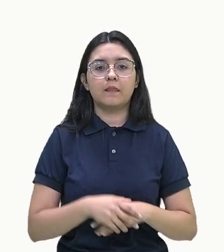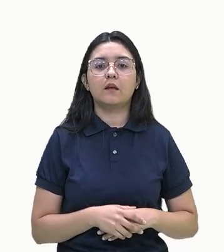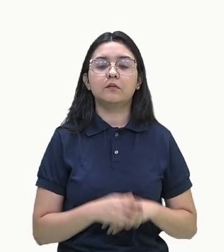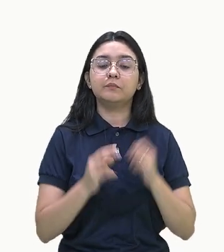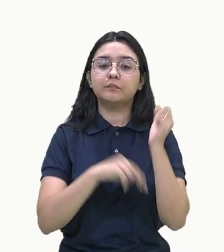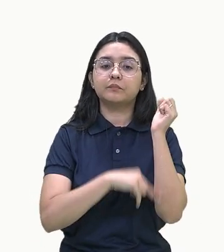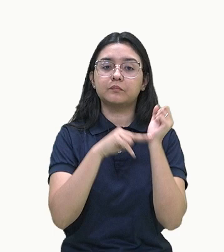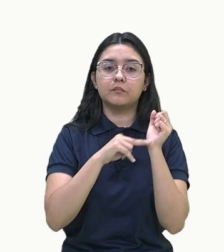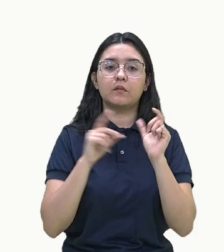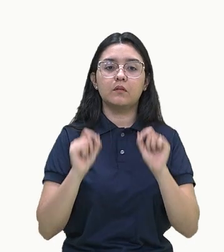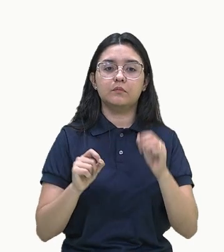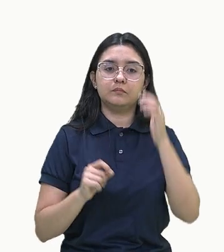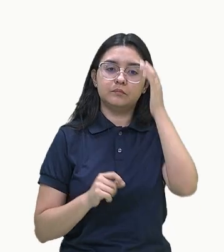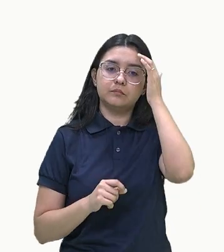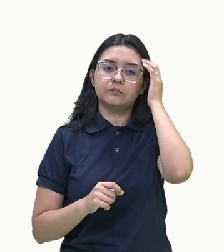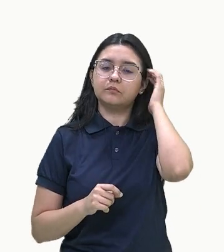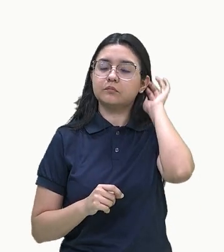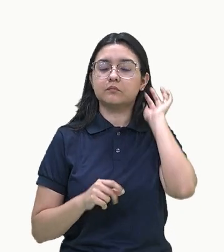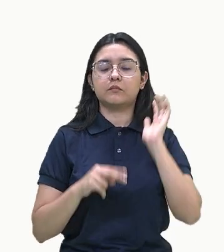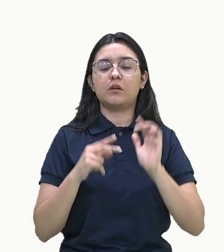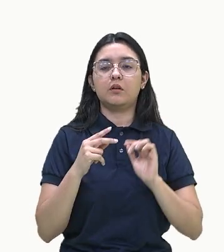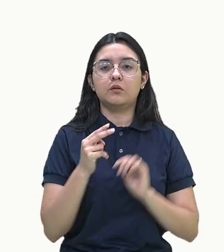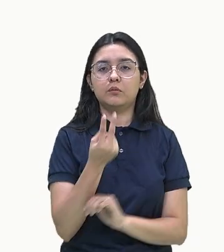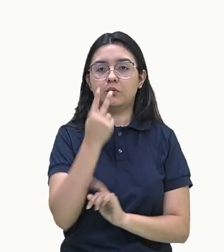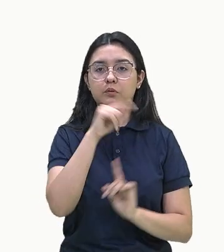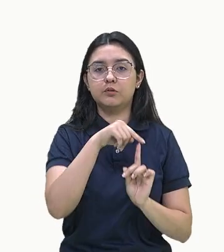veias, né, tipos de